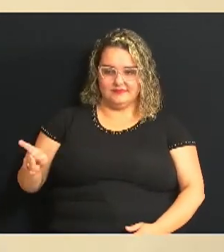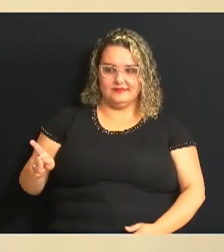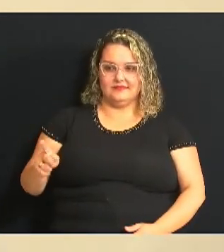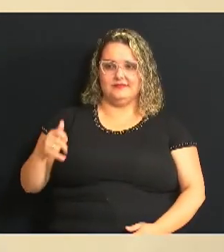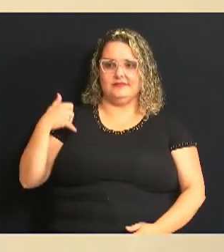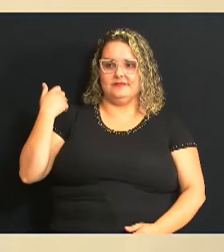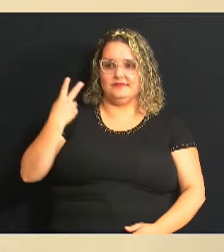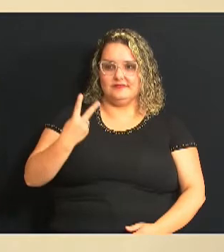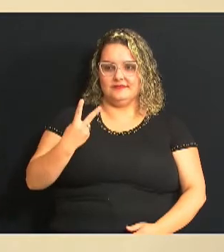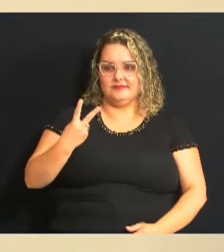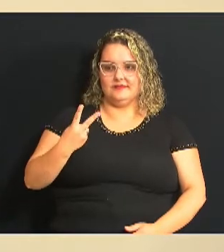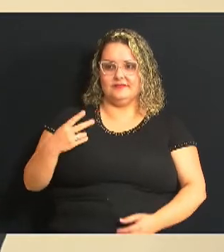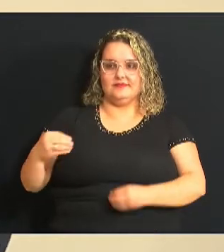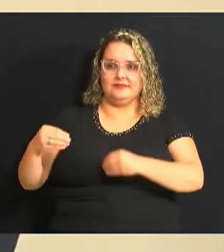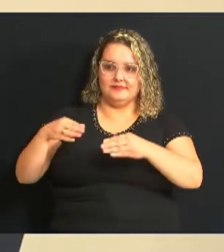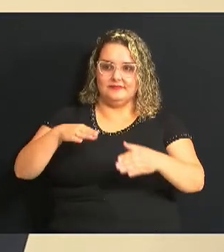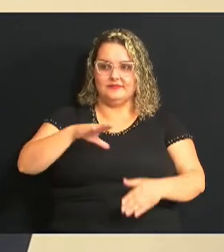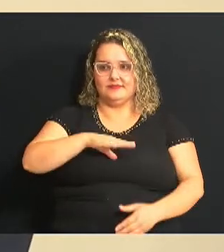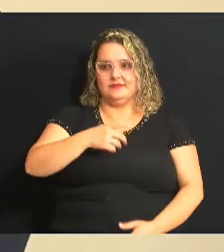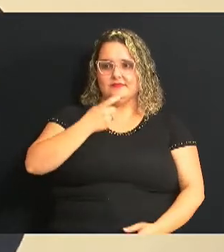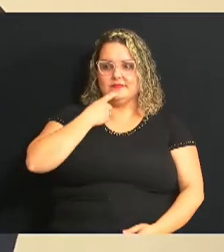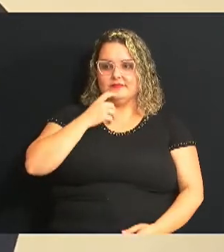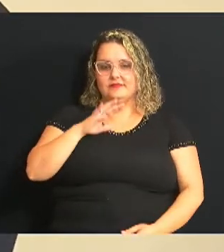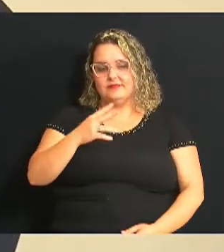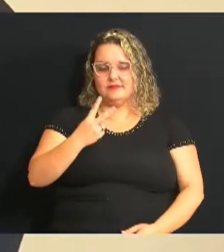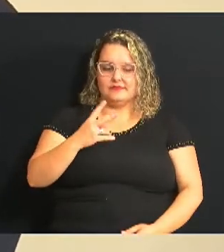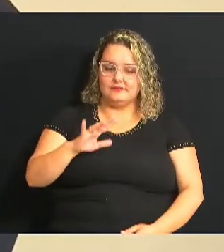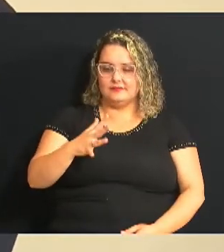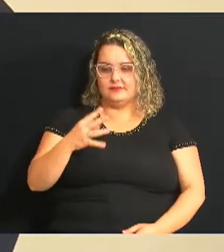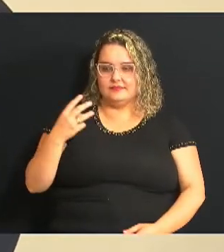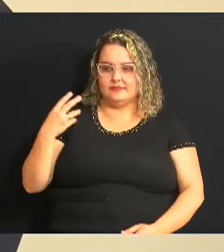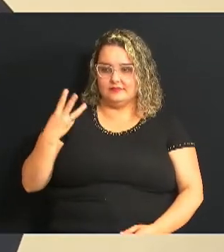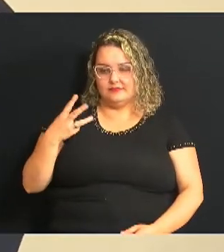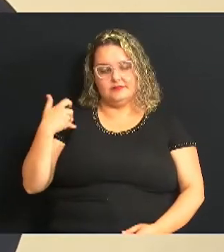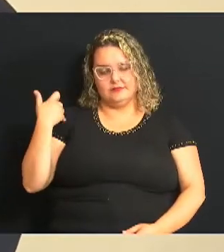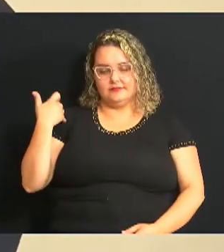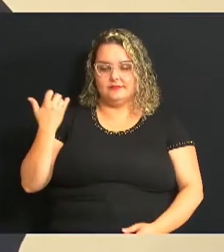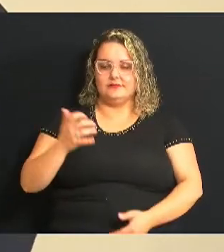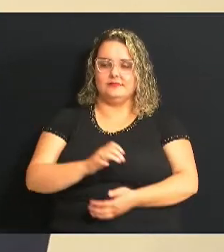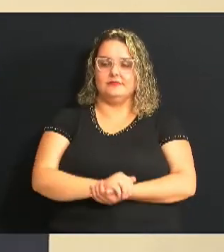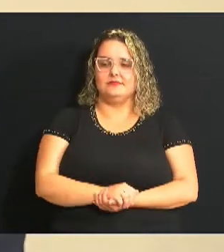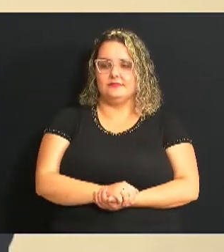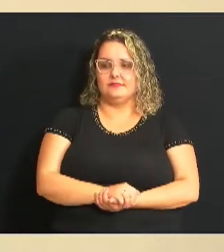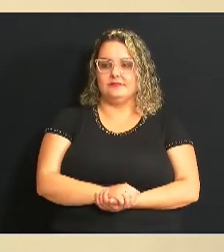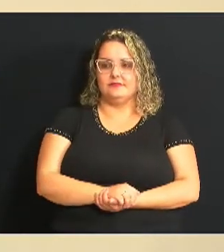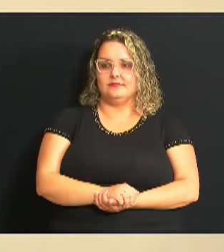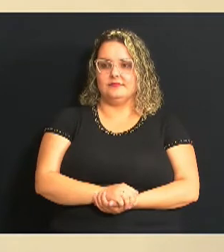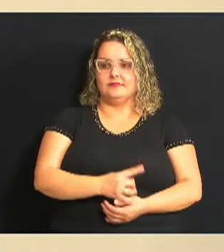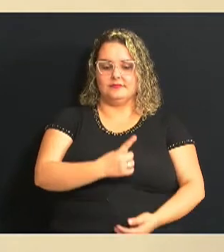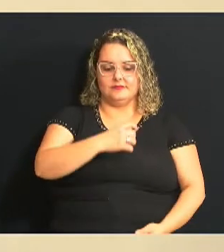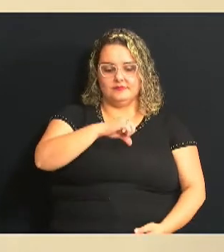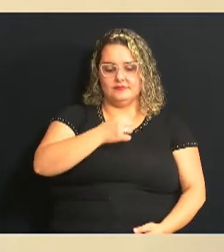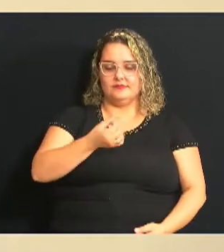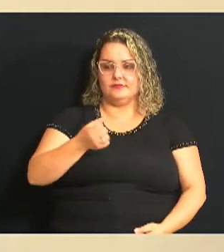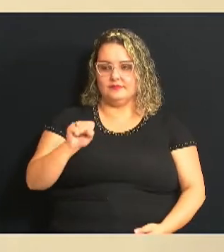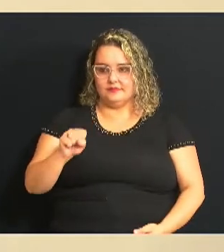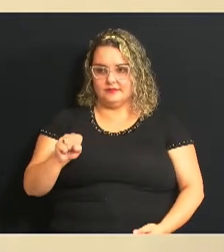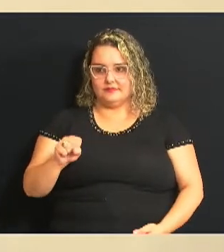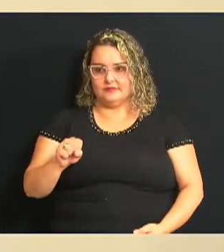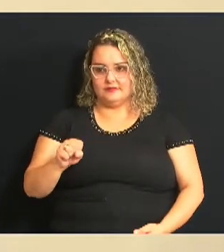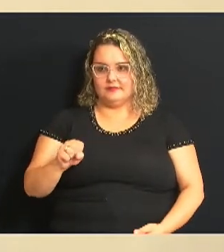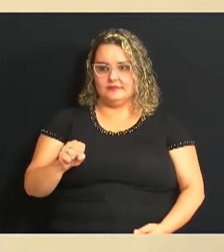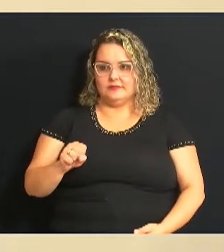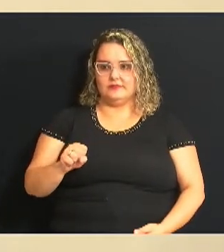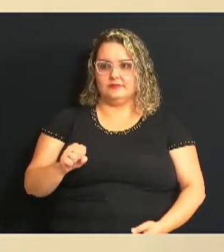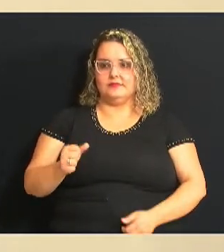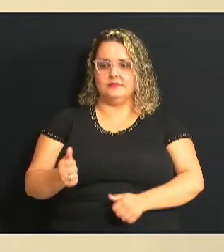para Campinas, 2 a 3 anos. E a partir de 68, que passei pelas águas,